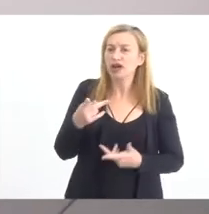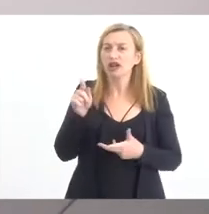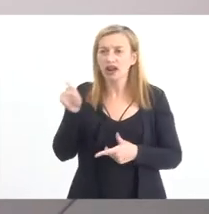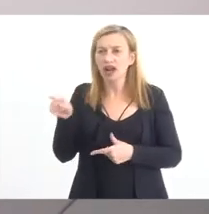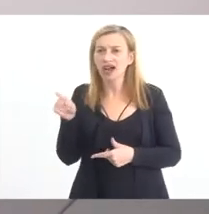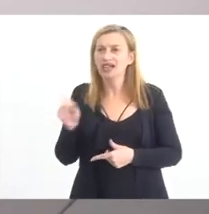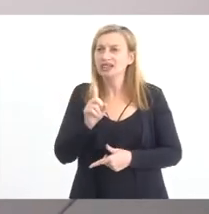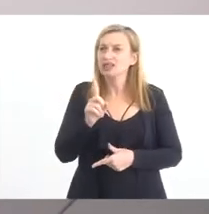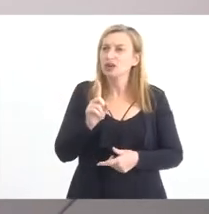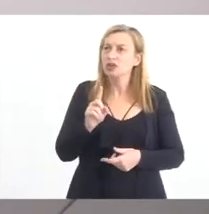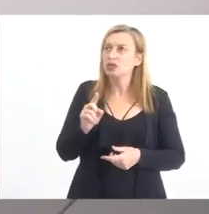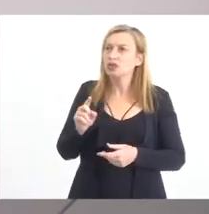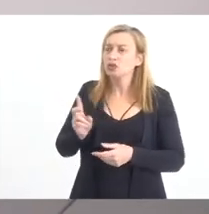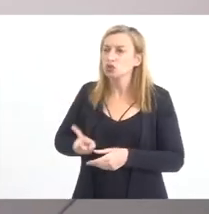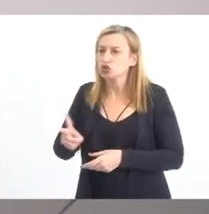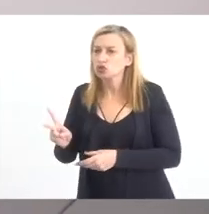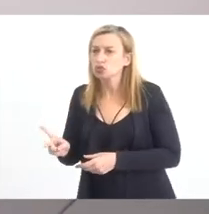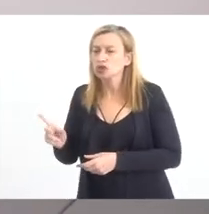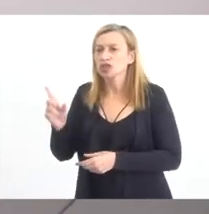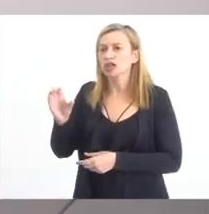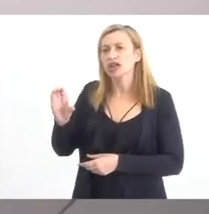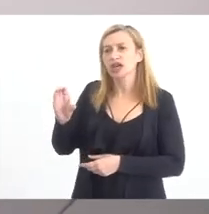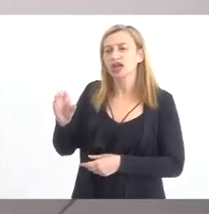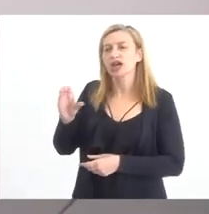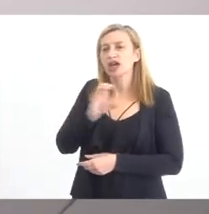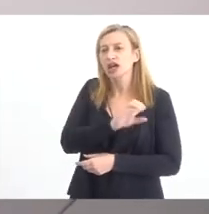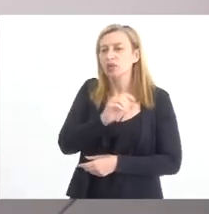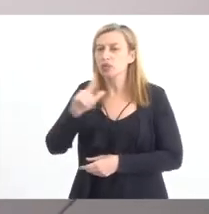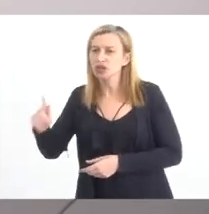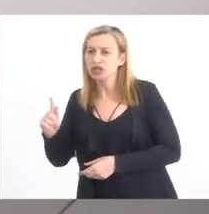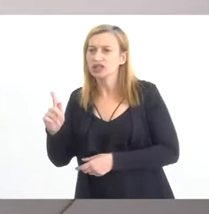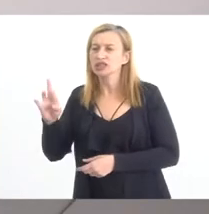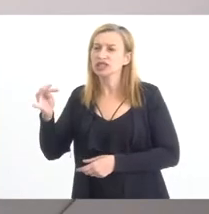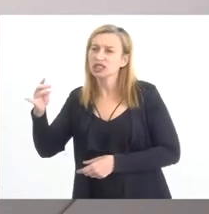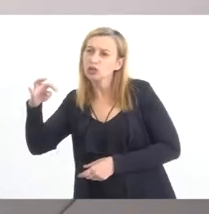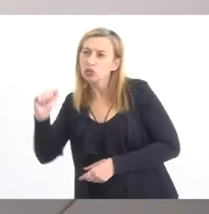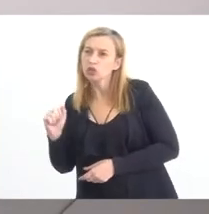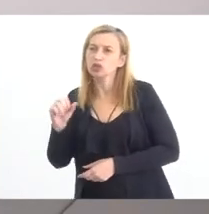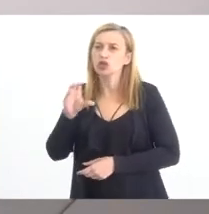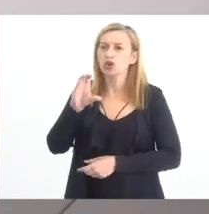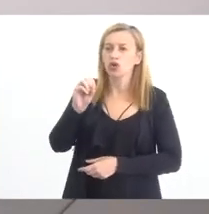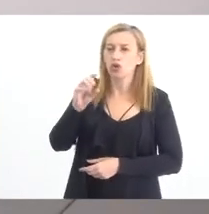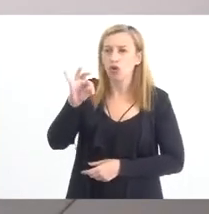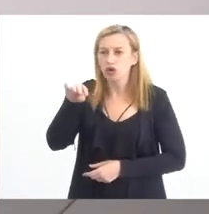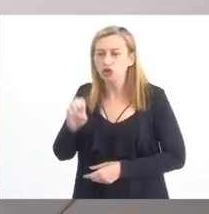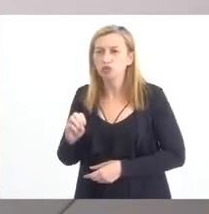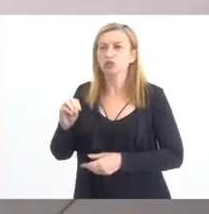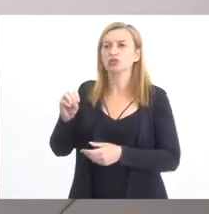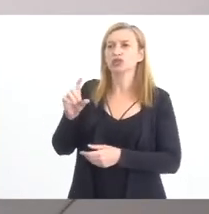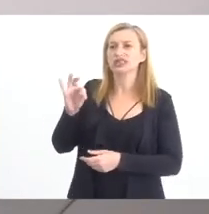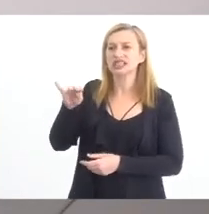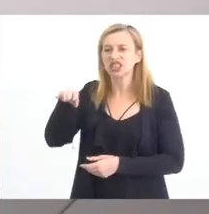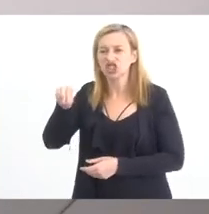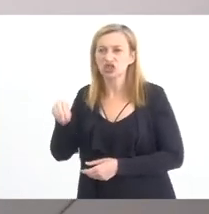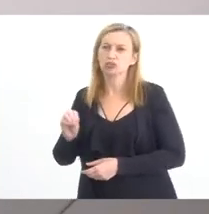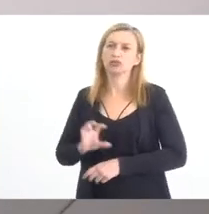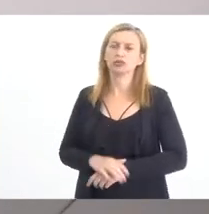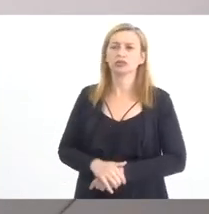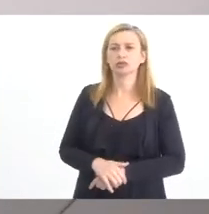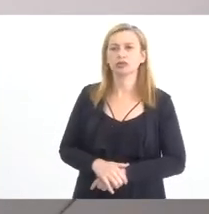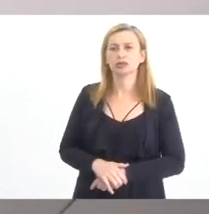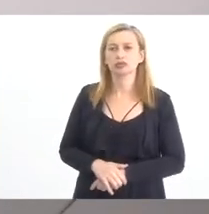não fique em Campo Grande, Santa Cruz, Cosmos, Paciência, Santíssimo, Bangu.